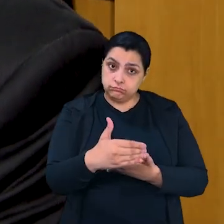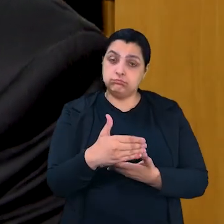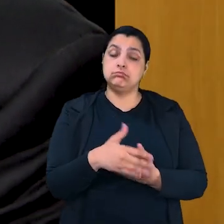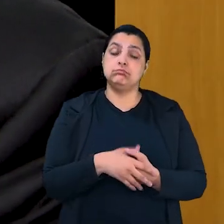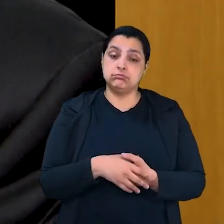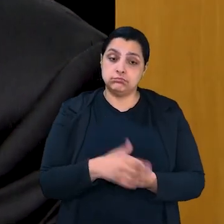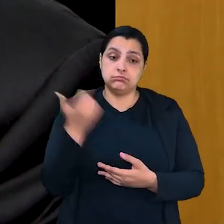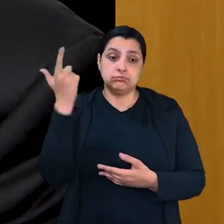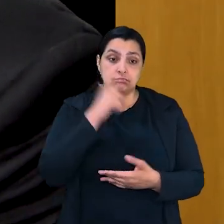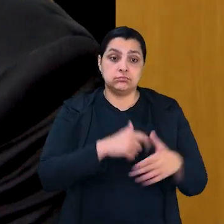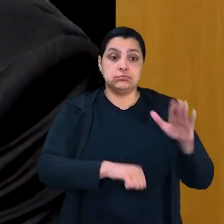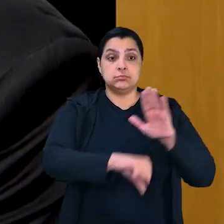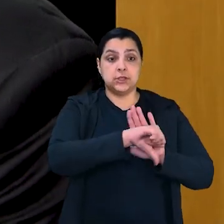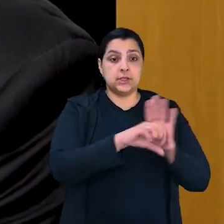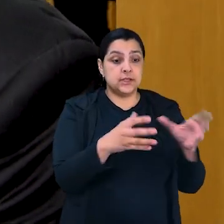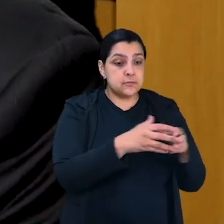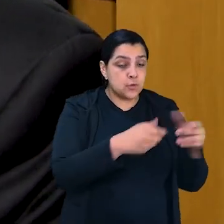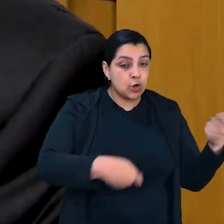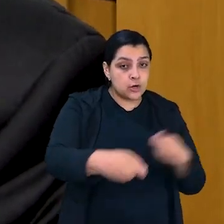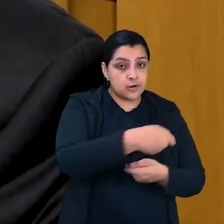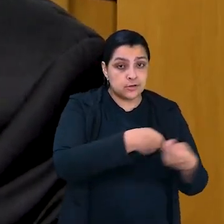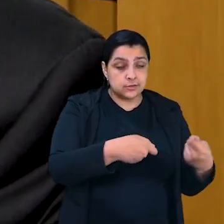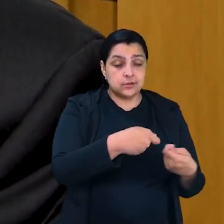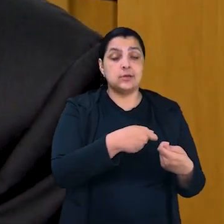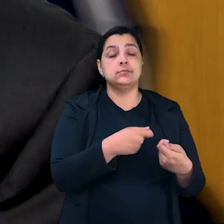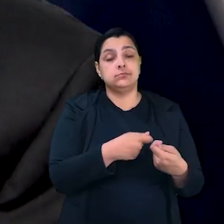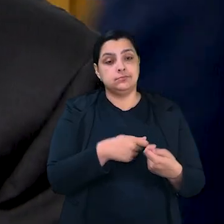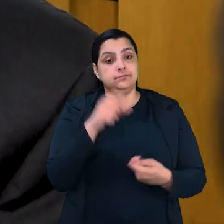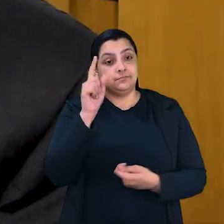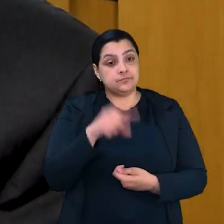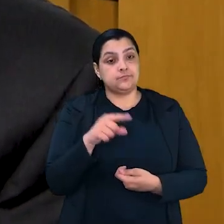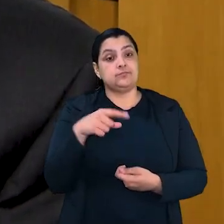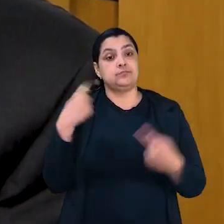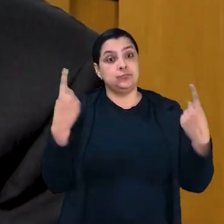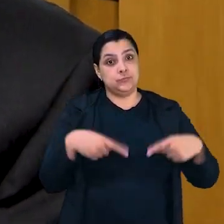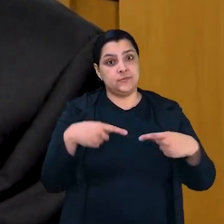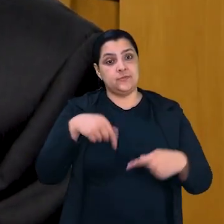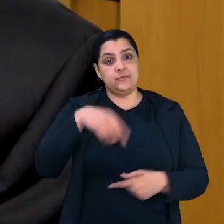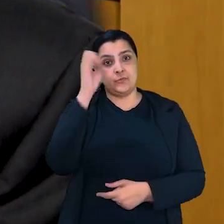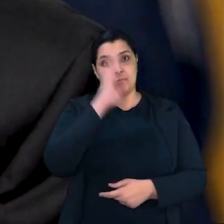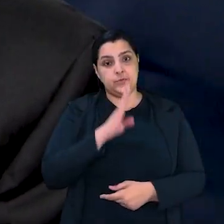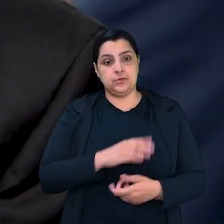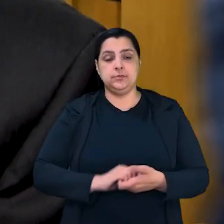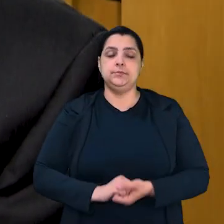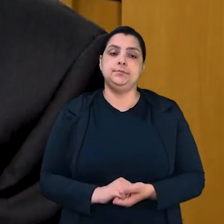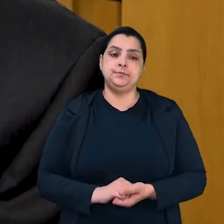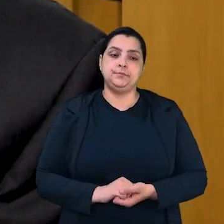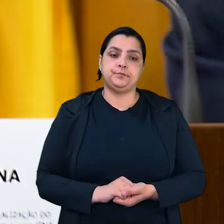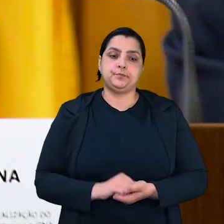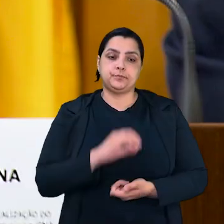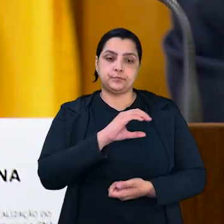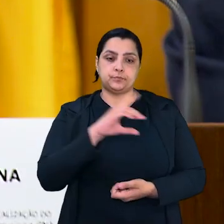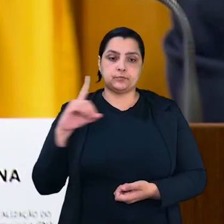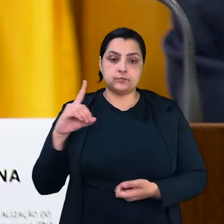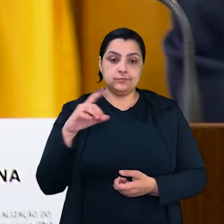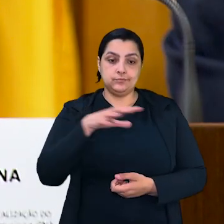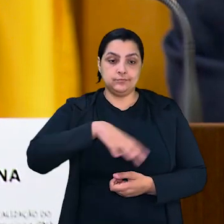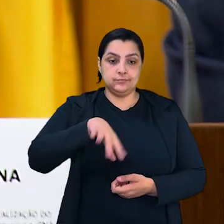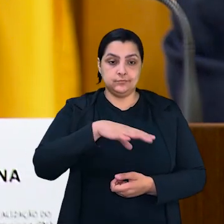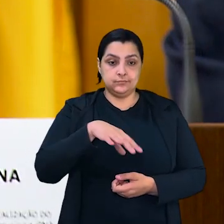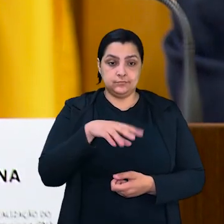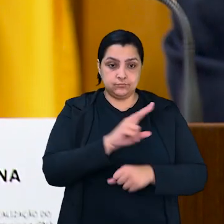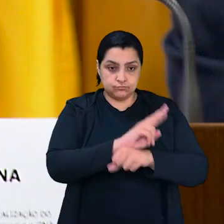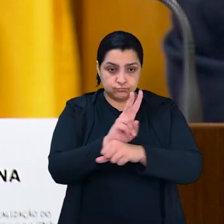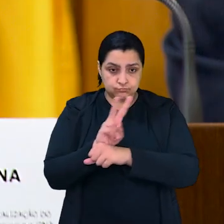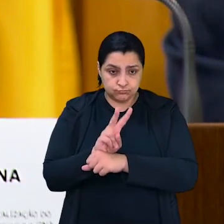em vigor e vencer o crime organizado, que eu acho que é o grande desafio do Brasil atualmente. Para o coordenador